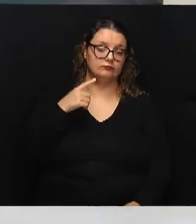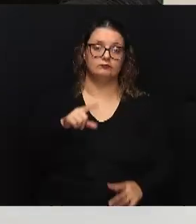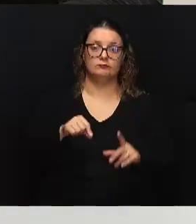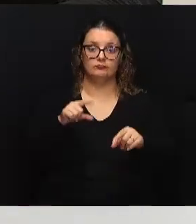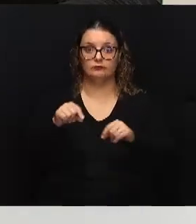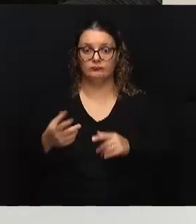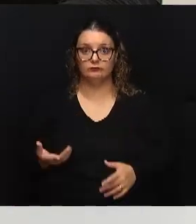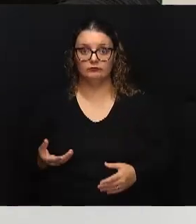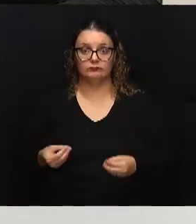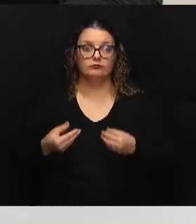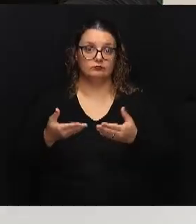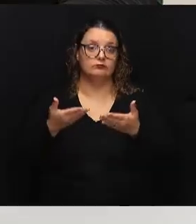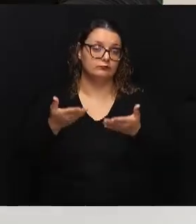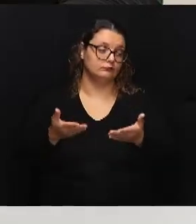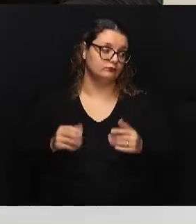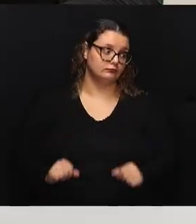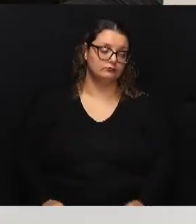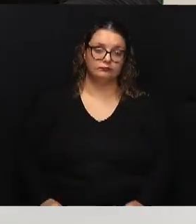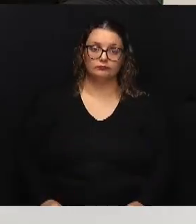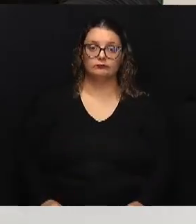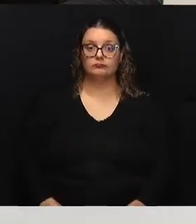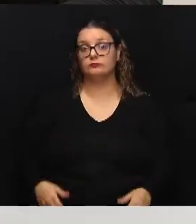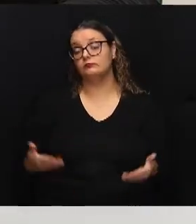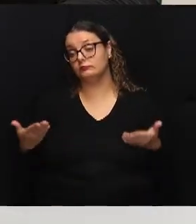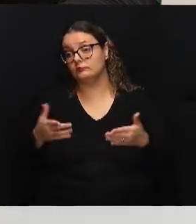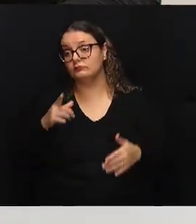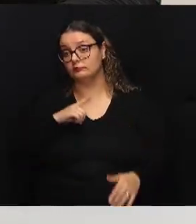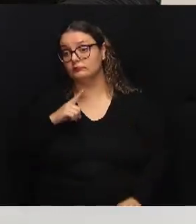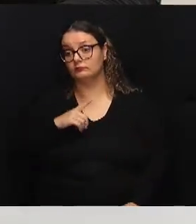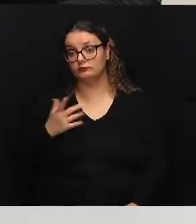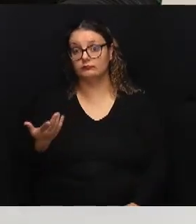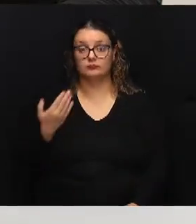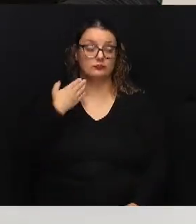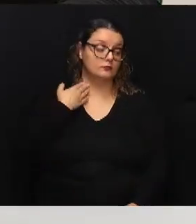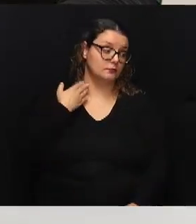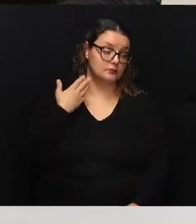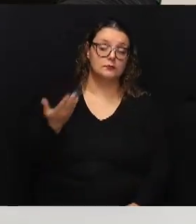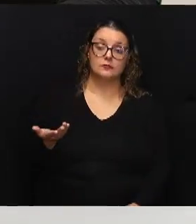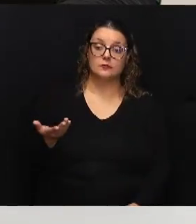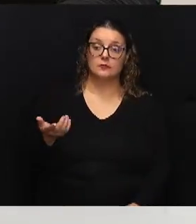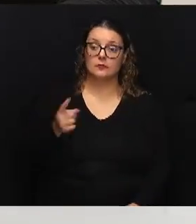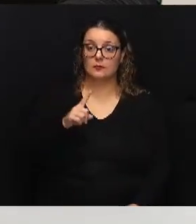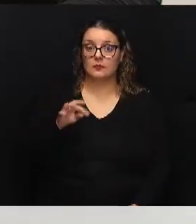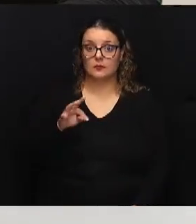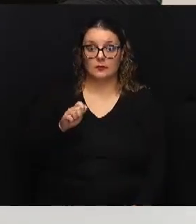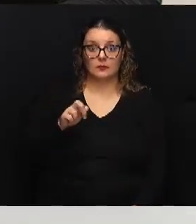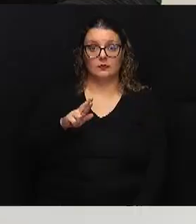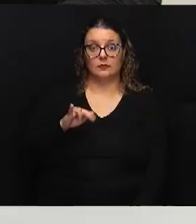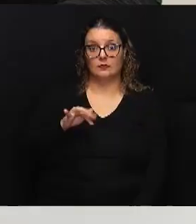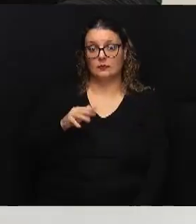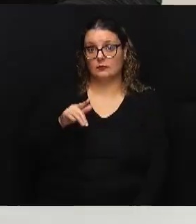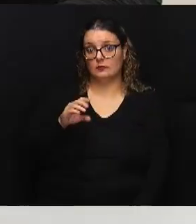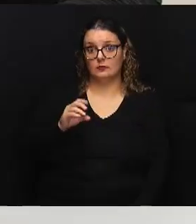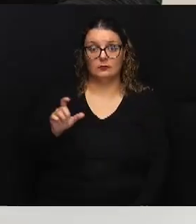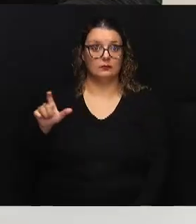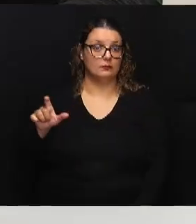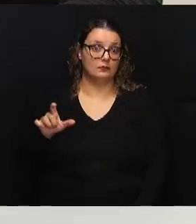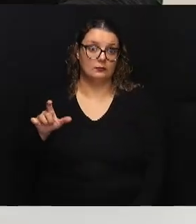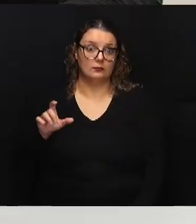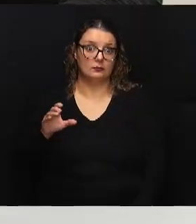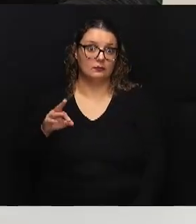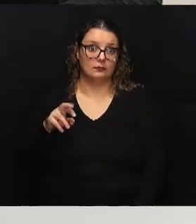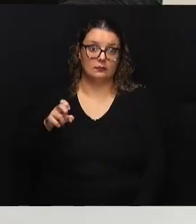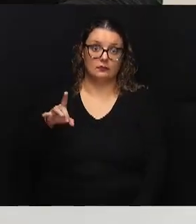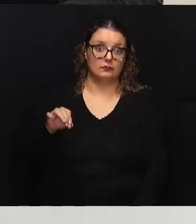eles dão para você. Então, hoje você tem opções de bancos que são não tarifados, cartões de crédito que não